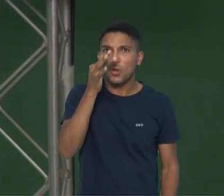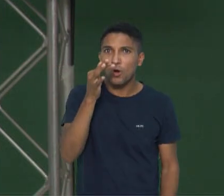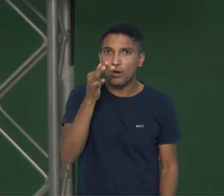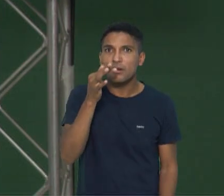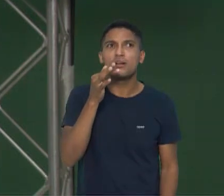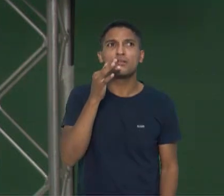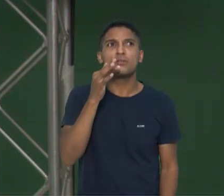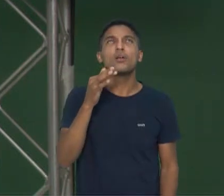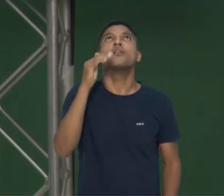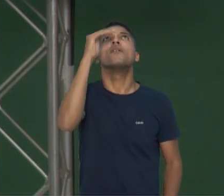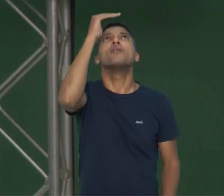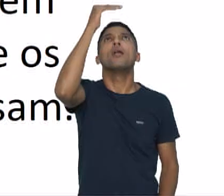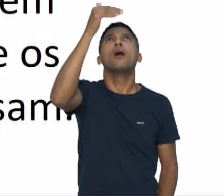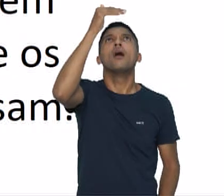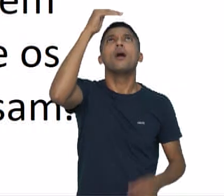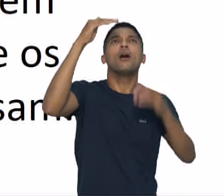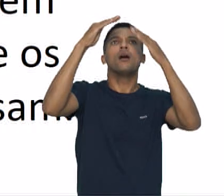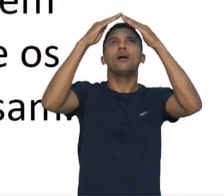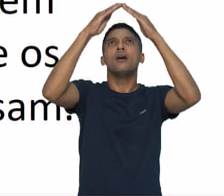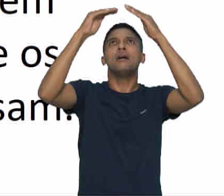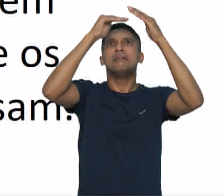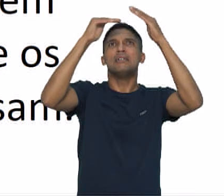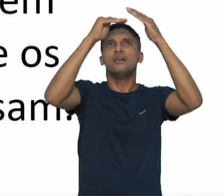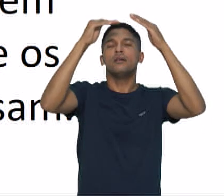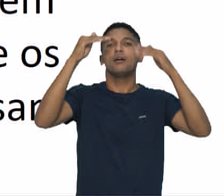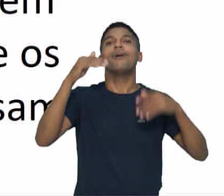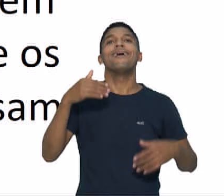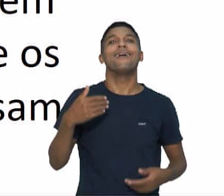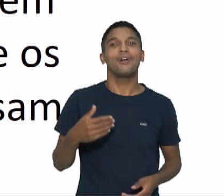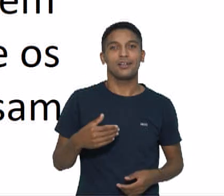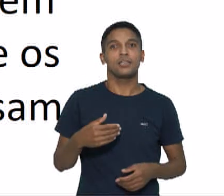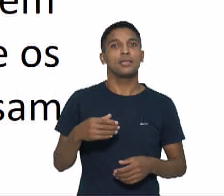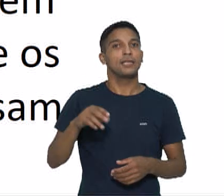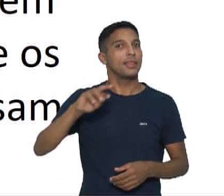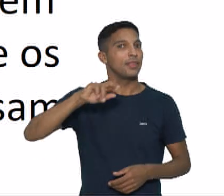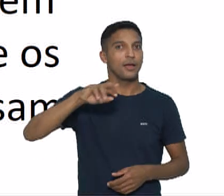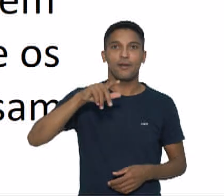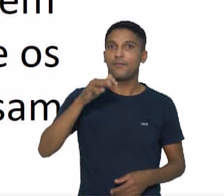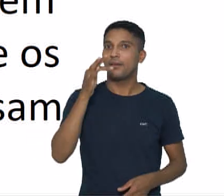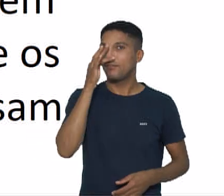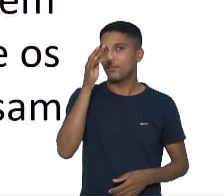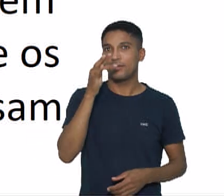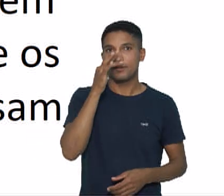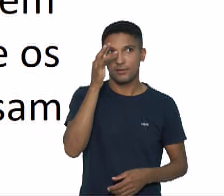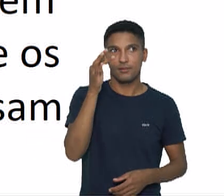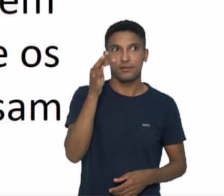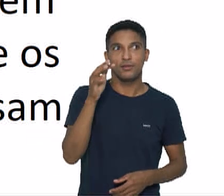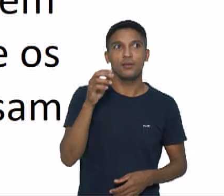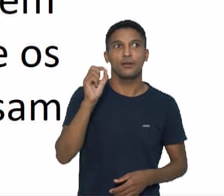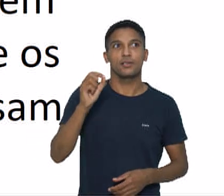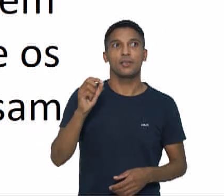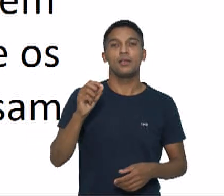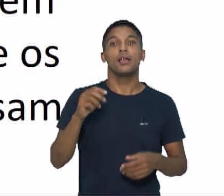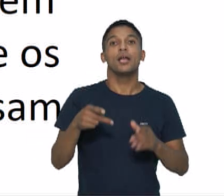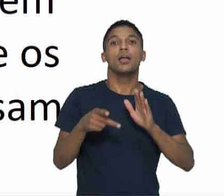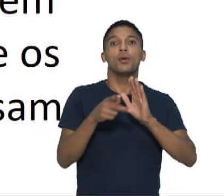Parecem flores. Não são representações de flores. Foi a junção de